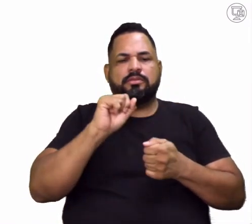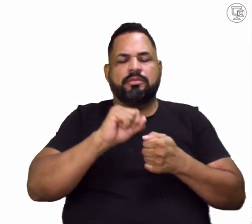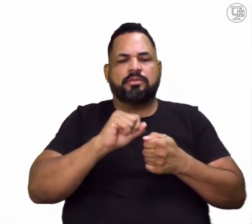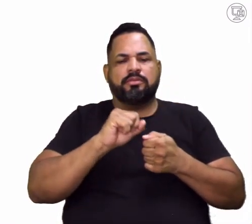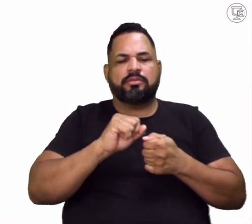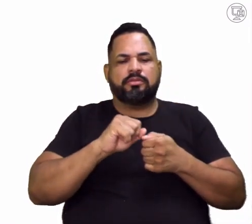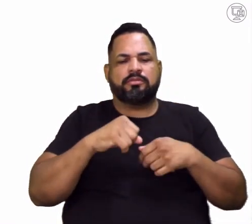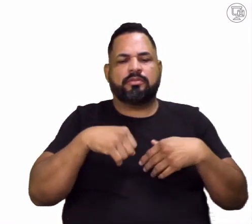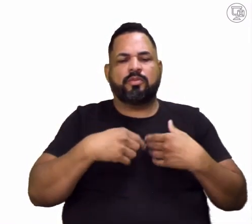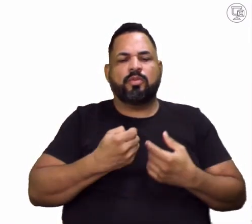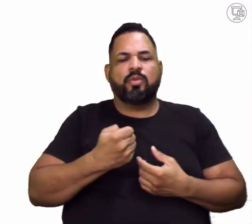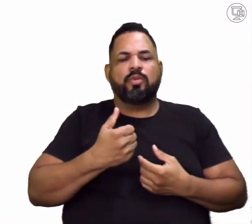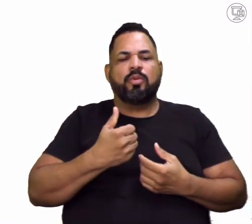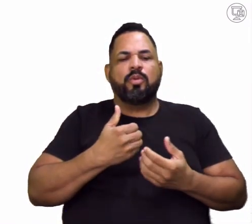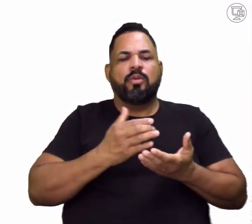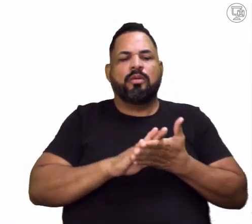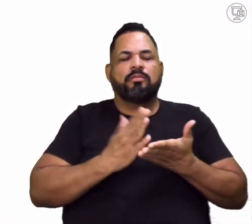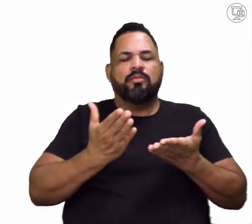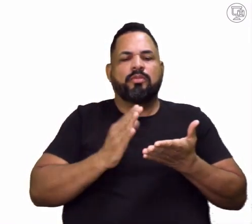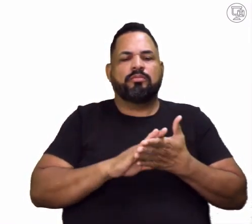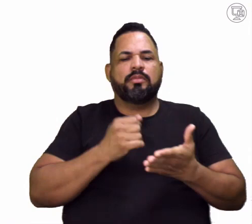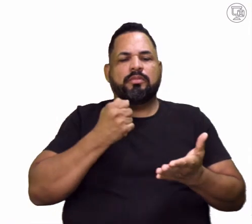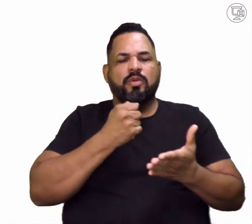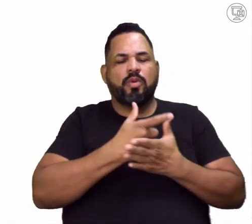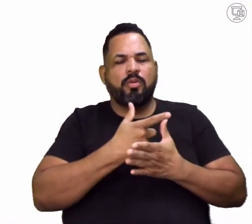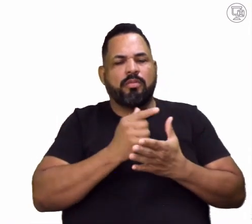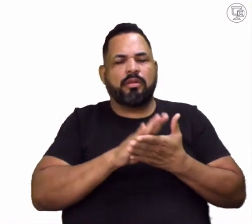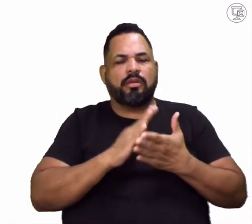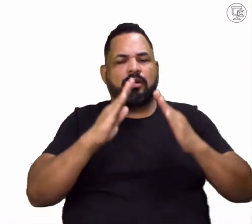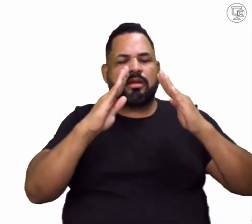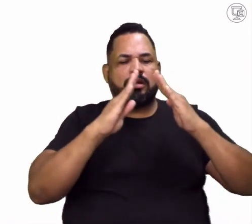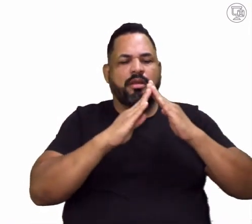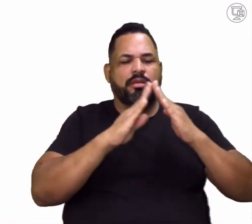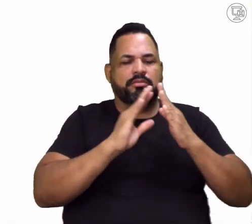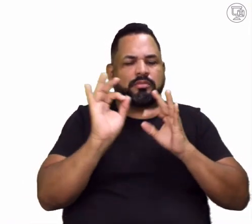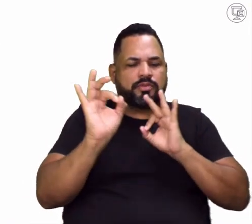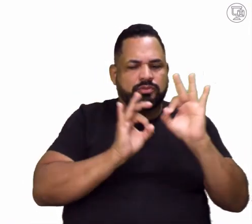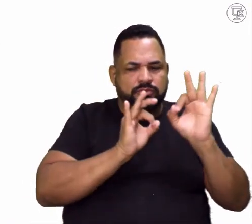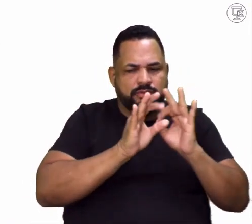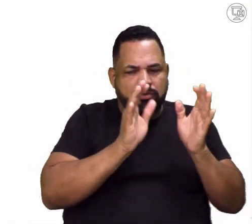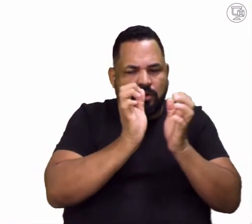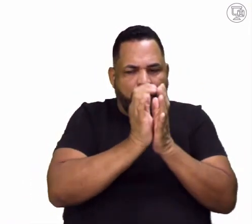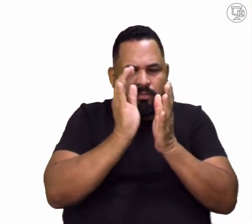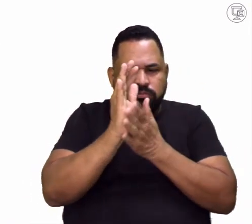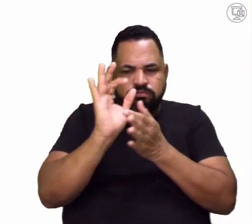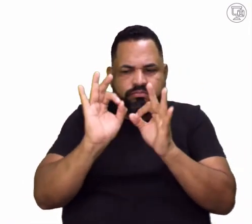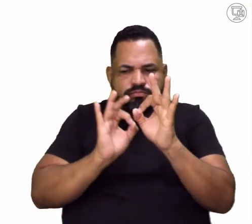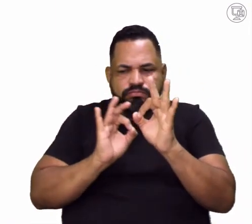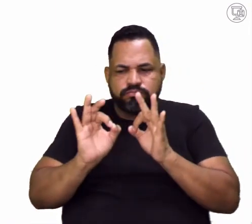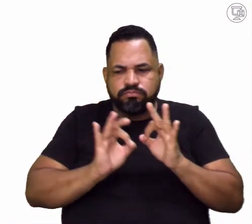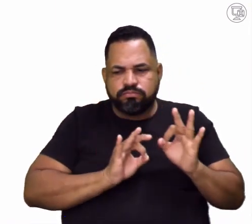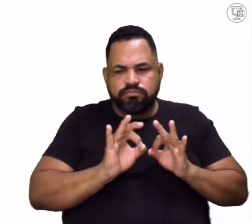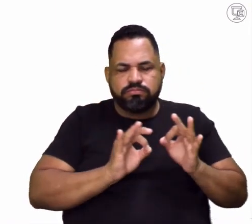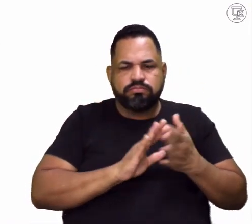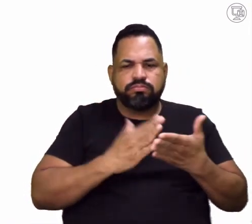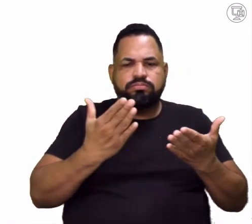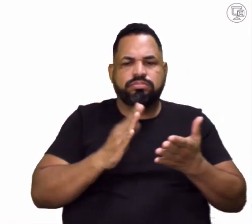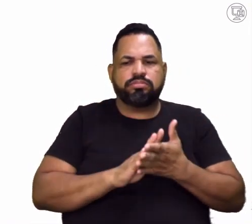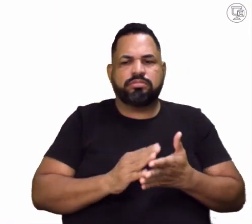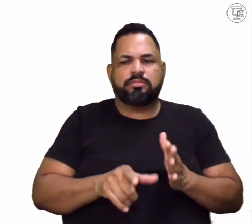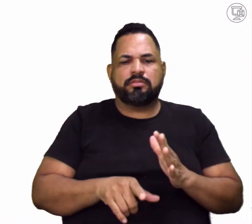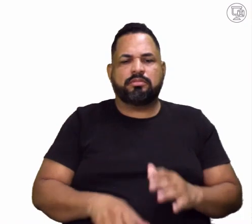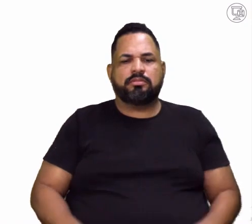temos uma casa praticamente pronta você vai lá compra casa coloca ali já vem só vai montando se juntando e pronto a pré-fabricada